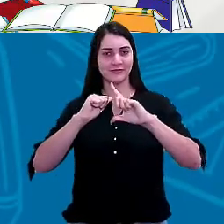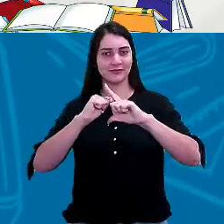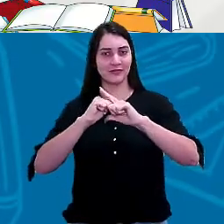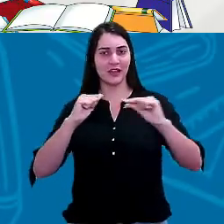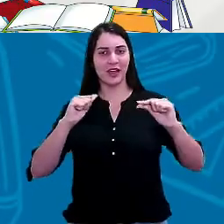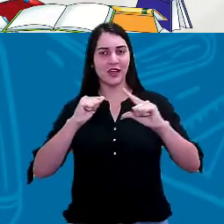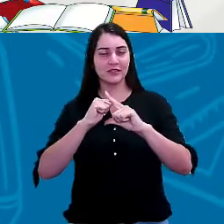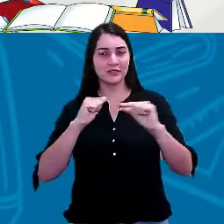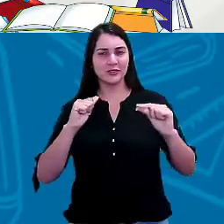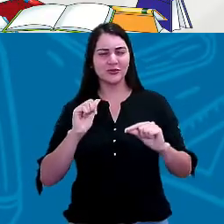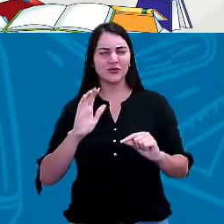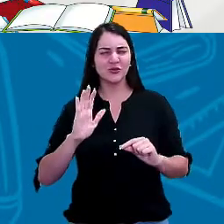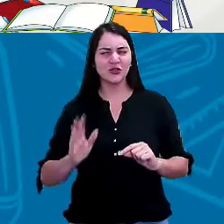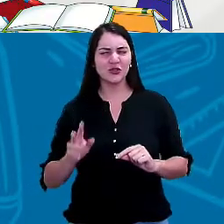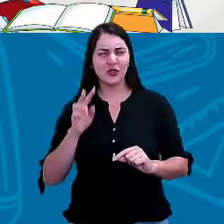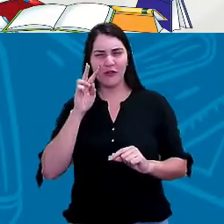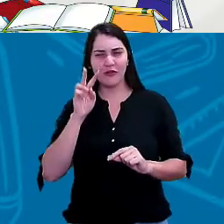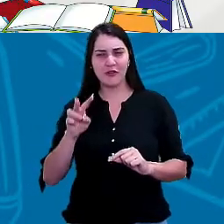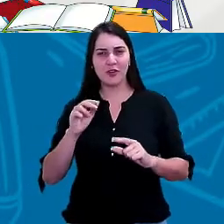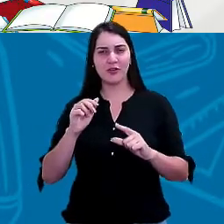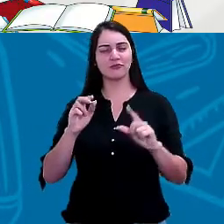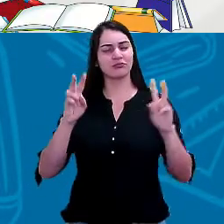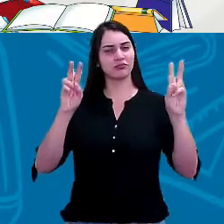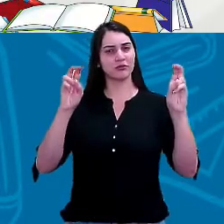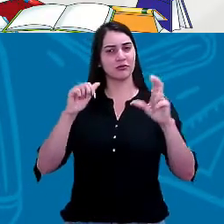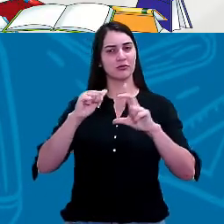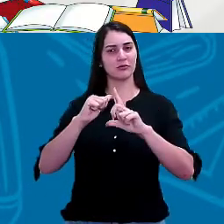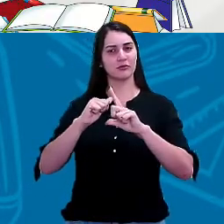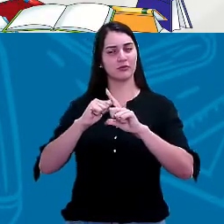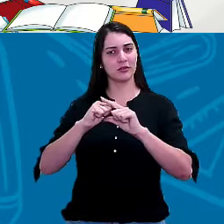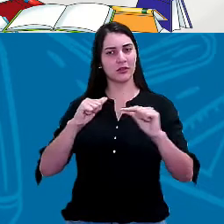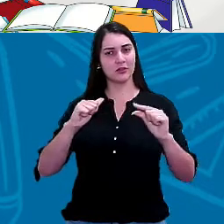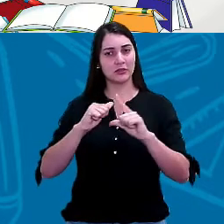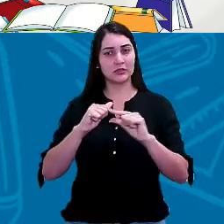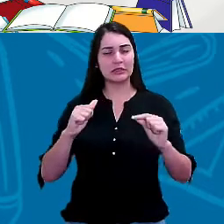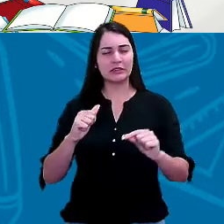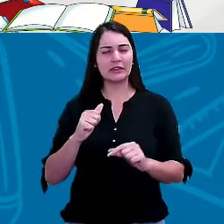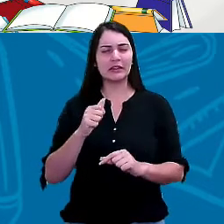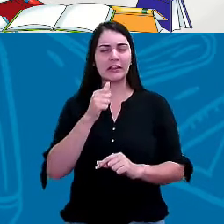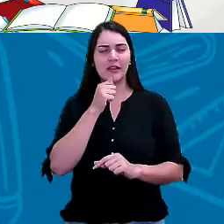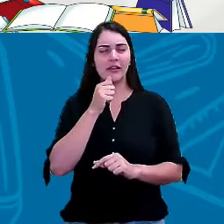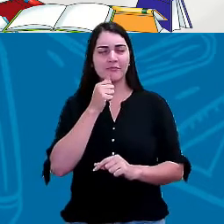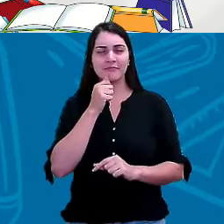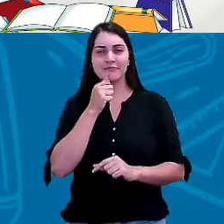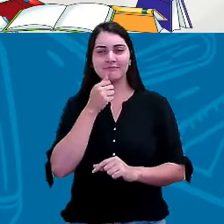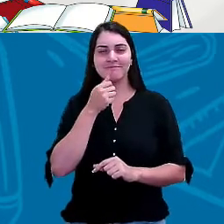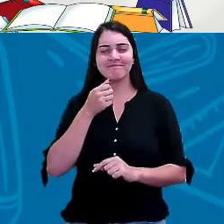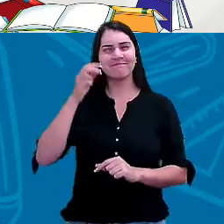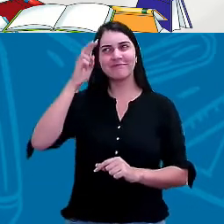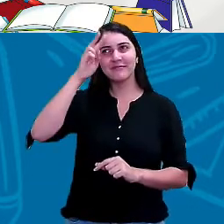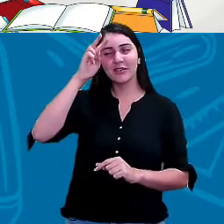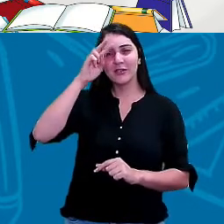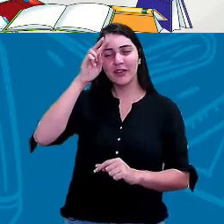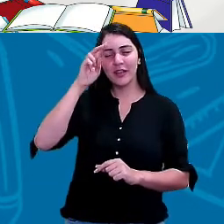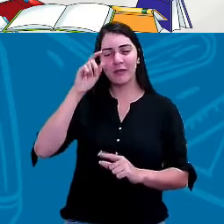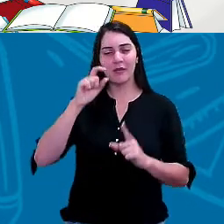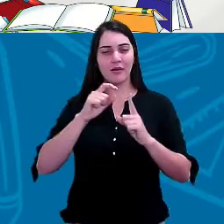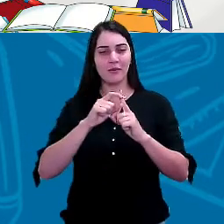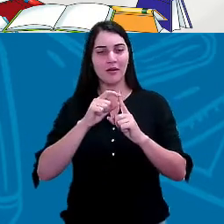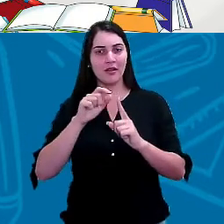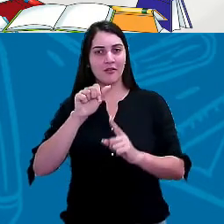assunto? Quem já ouviu vai relembrar, e quem ainda não escutou essa palavra vai conhecer e vai saber o que